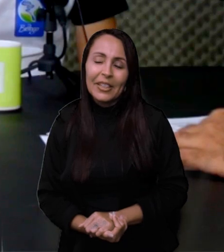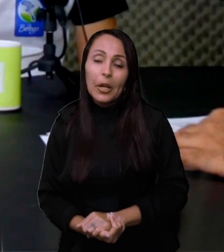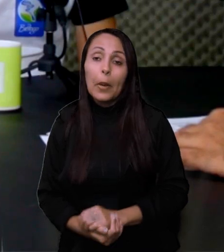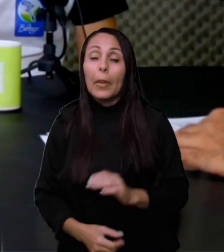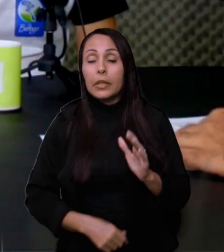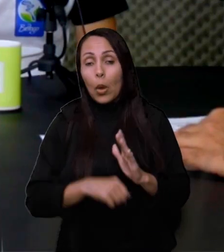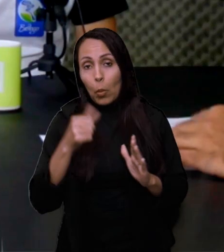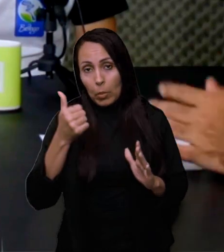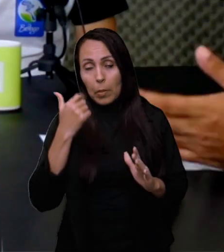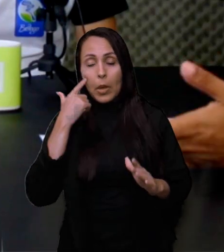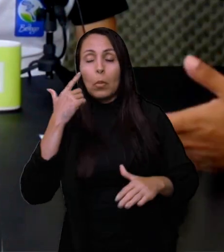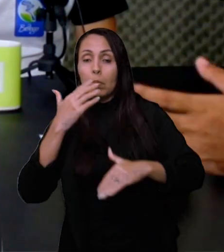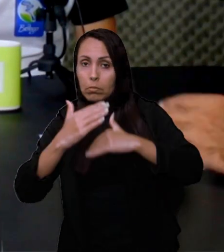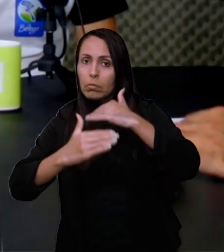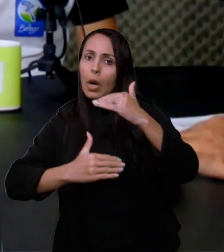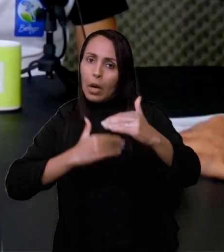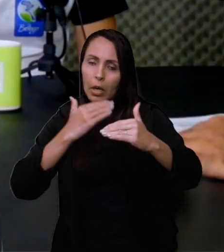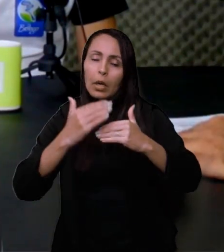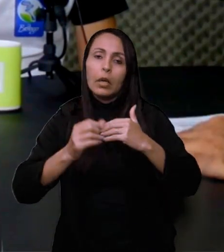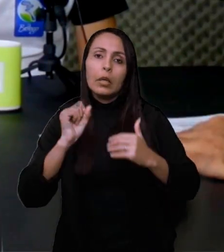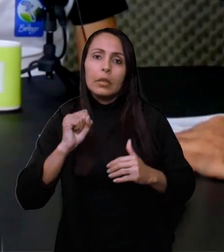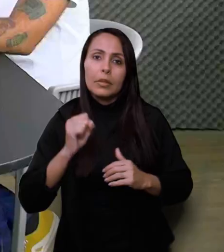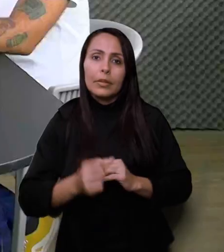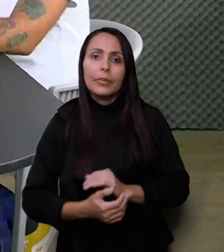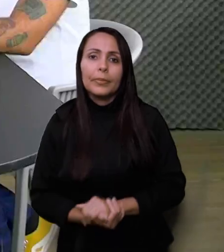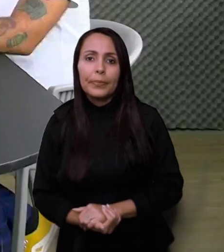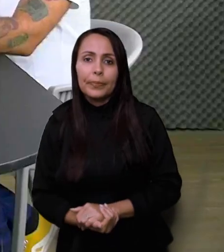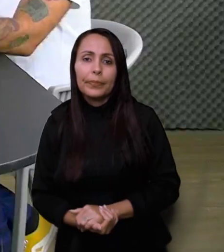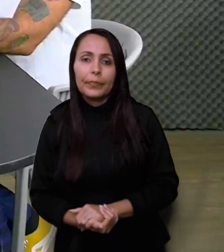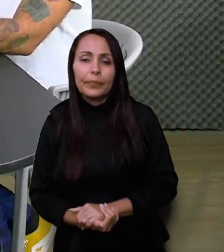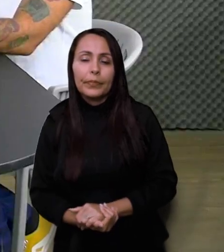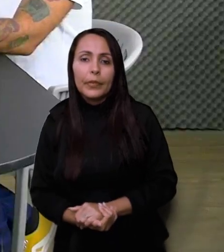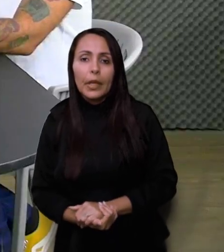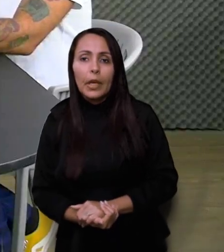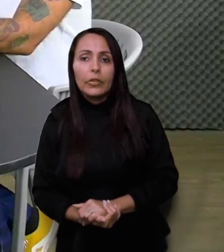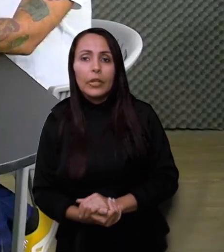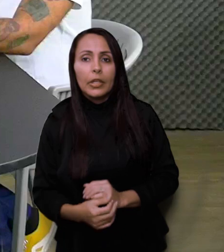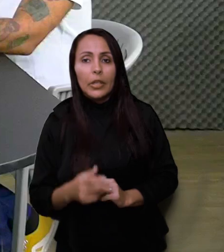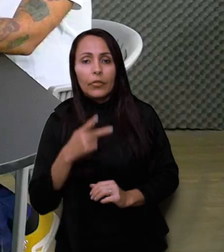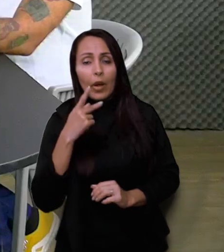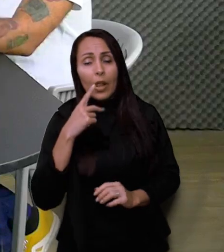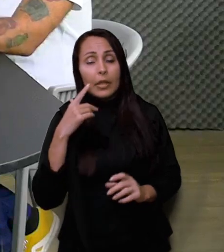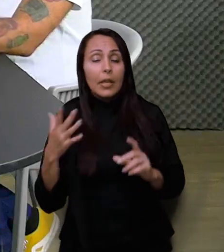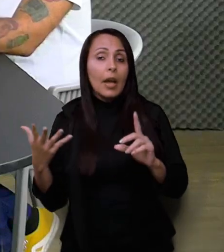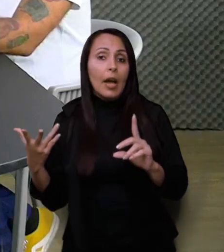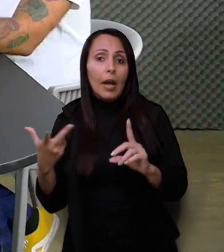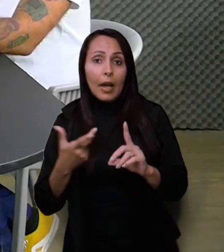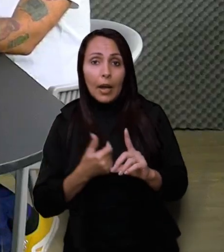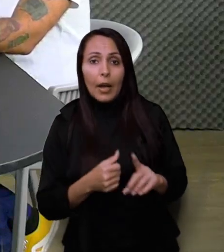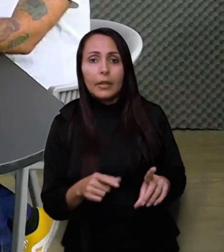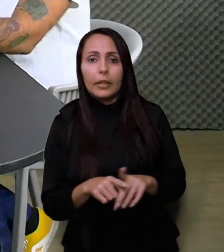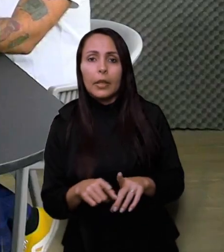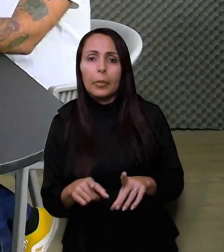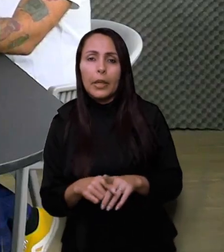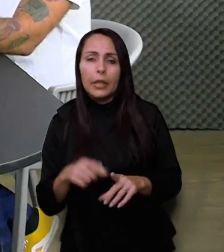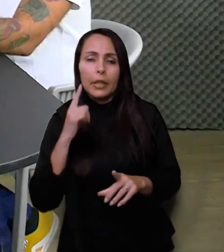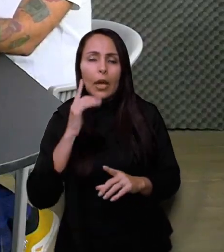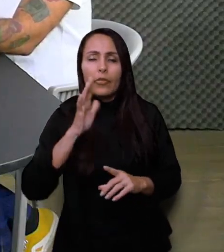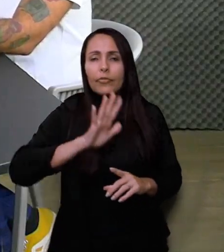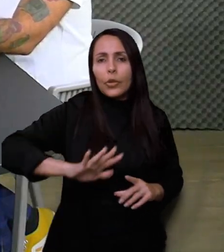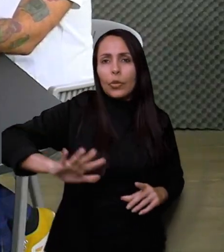primeiro parecido. passo. É o primeiro É o primeiro passo, passo. claro, né? E da gente falar também sobre arte, né? Porque a arte tem essa coisa Isso. da figura alegórica,